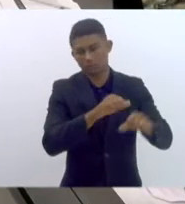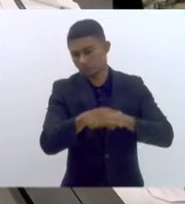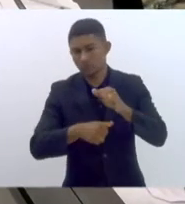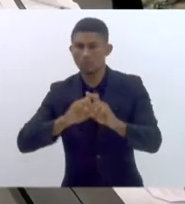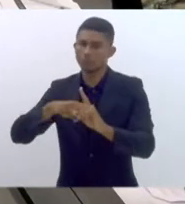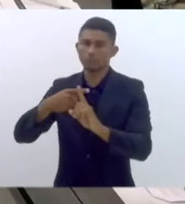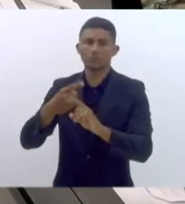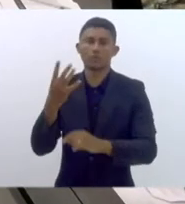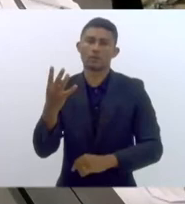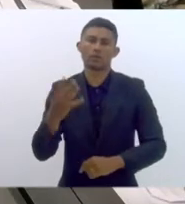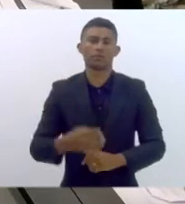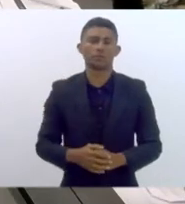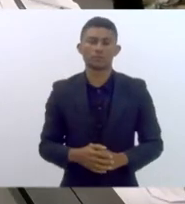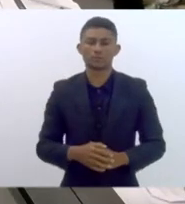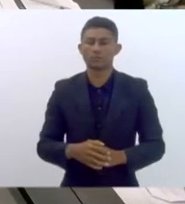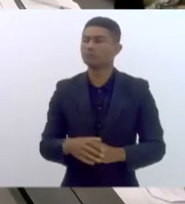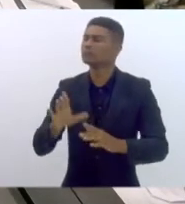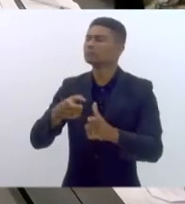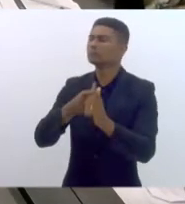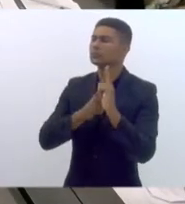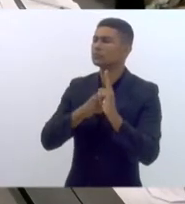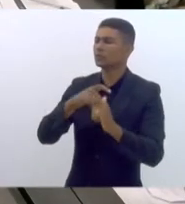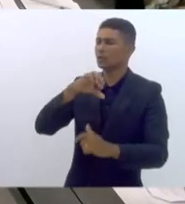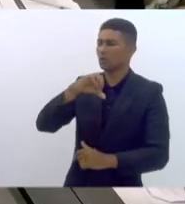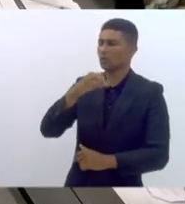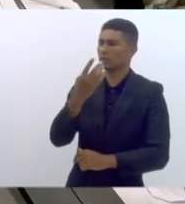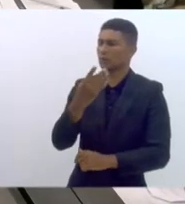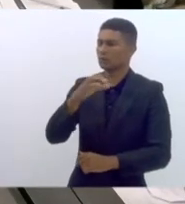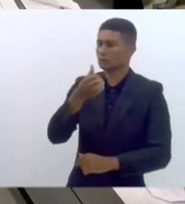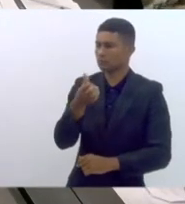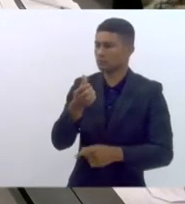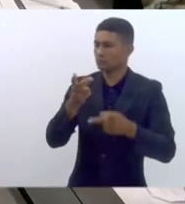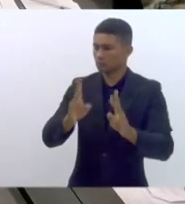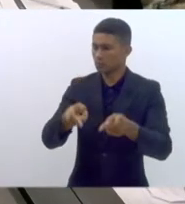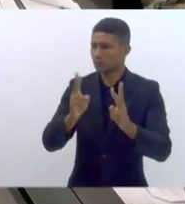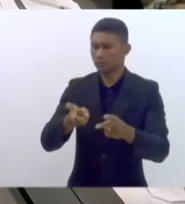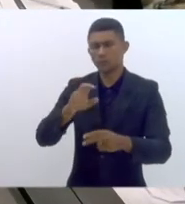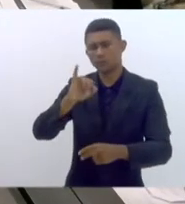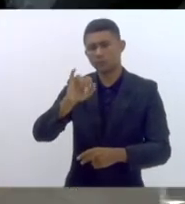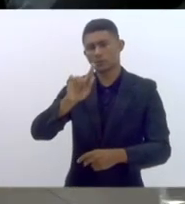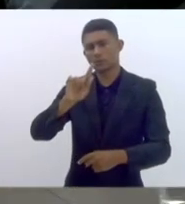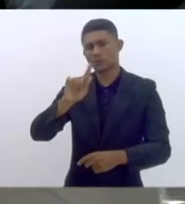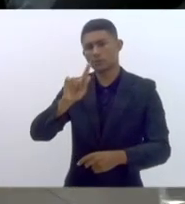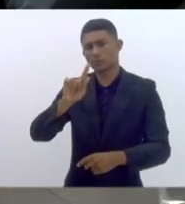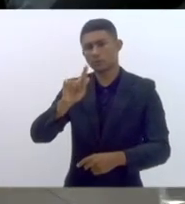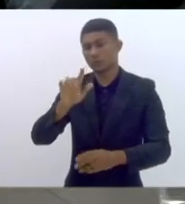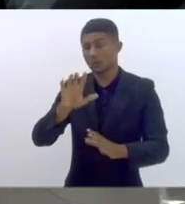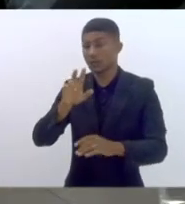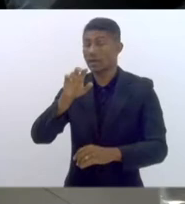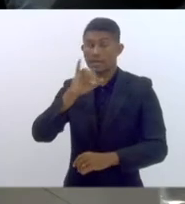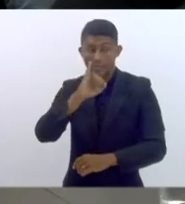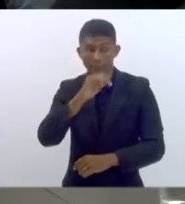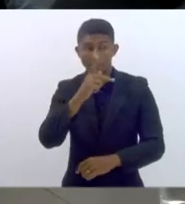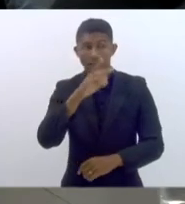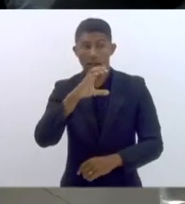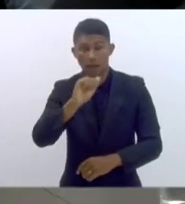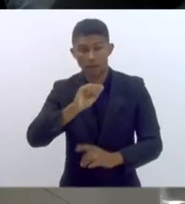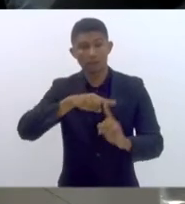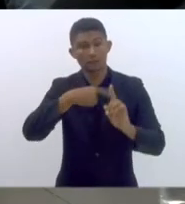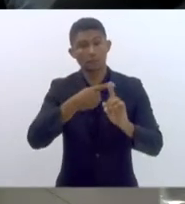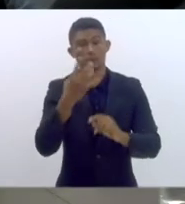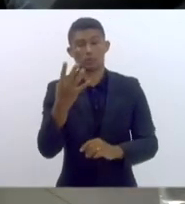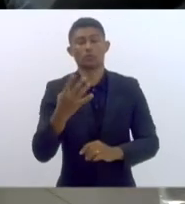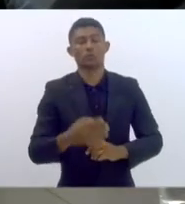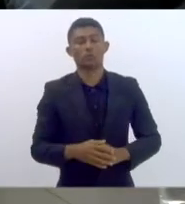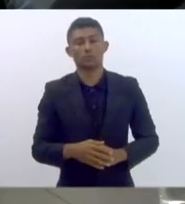a dívida do 9496 continua sendo IGP mais 4? IPCA mais 4.